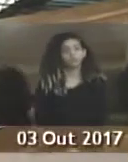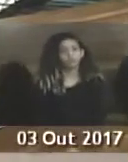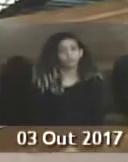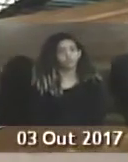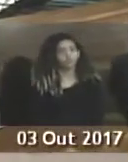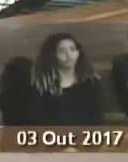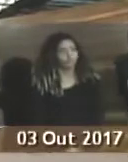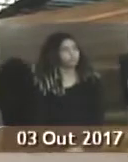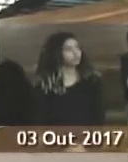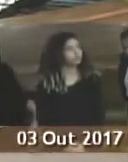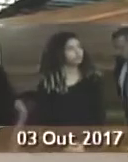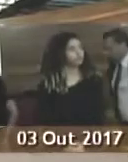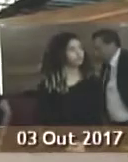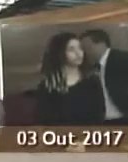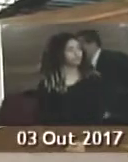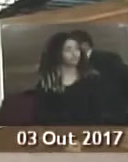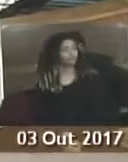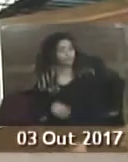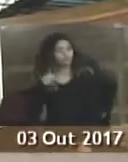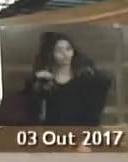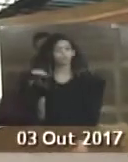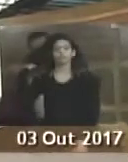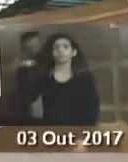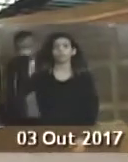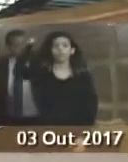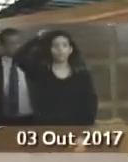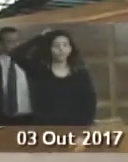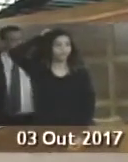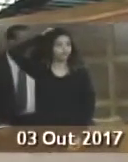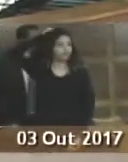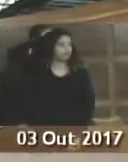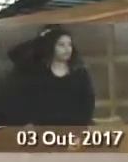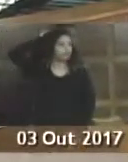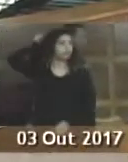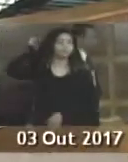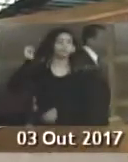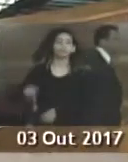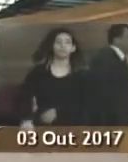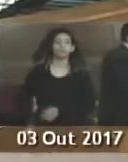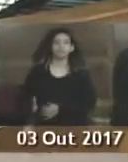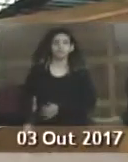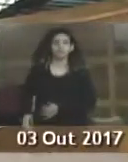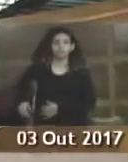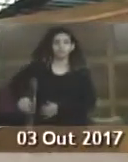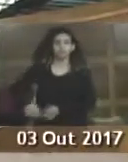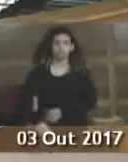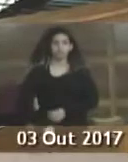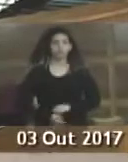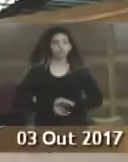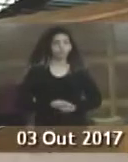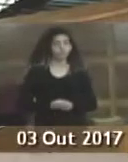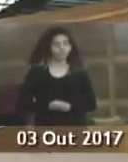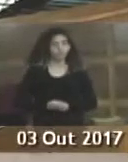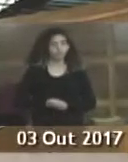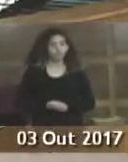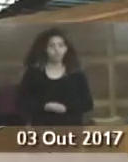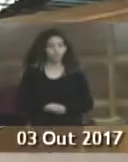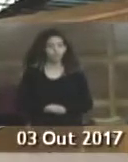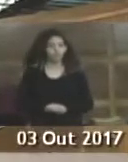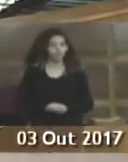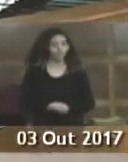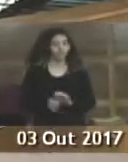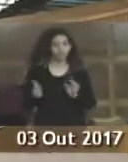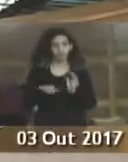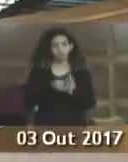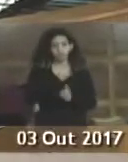número 44/17, concedendo a medalha de mérito esportivo a Ayrton José Coelho de Brito ao senhor Bruno da Conceição Freitas.